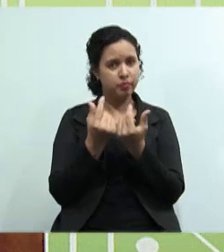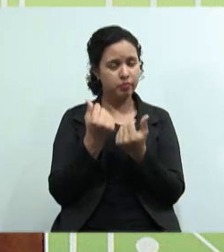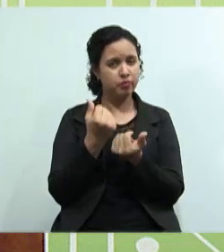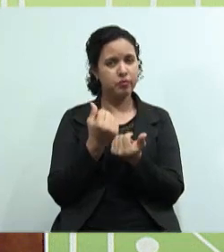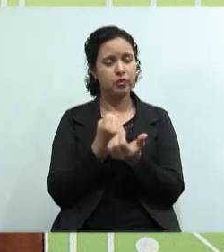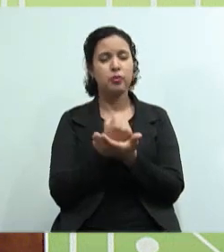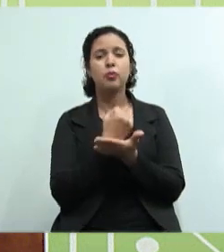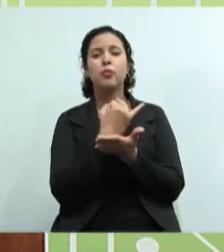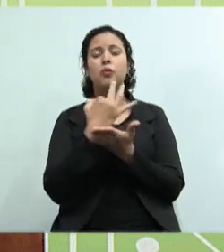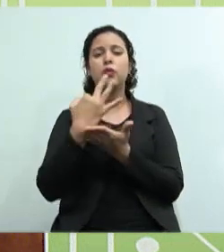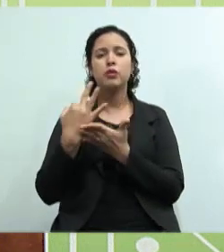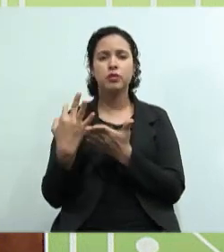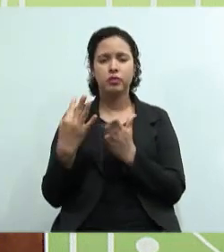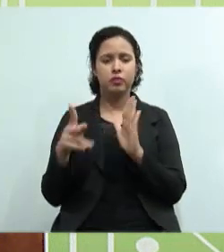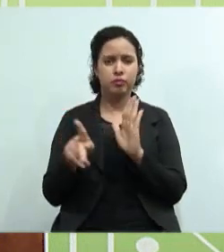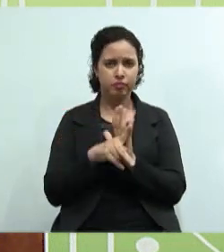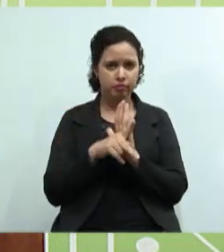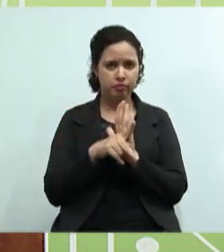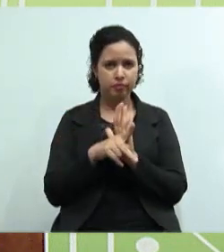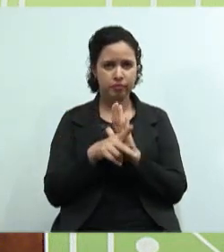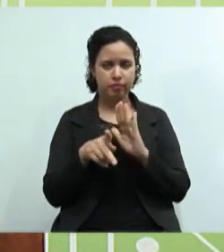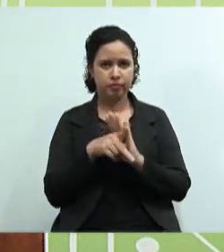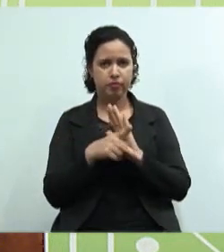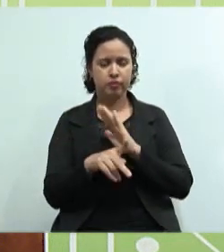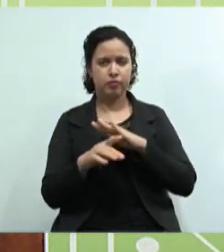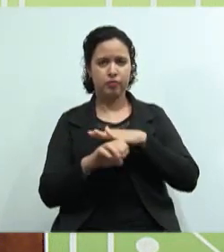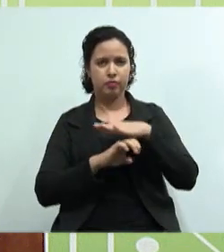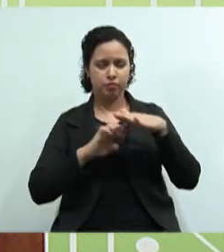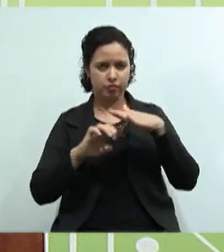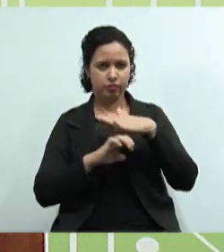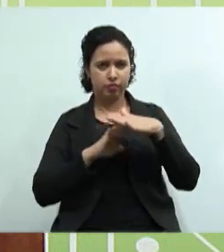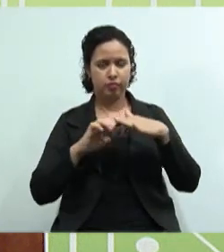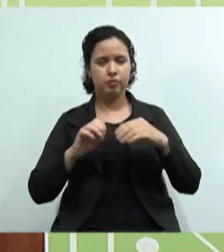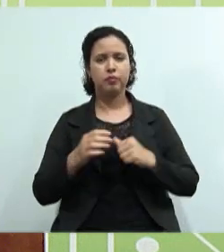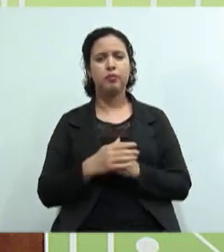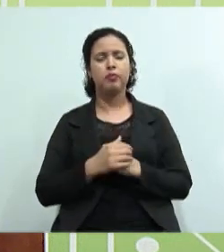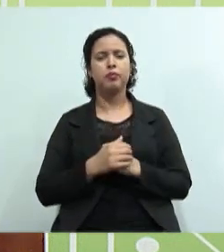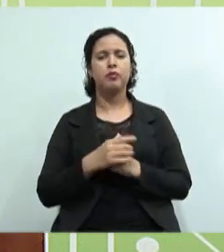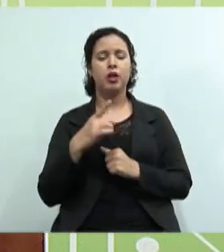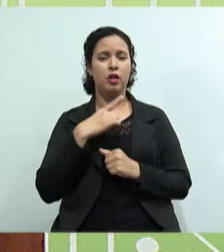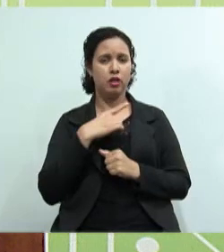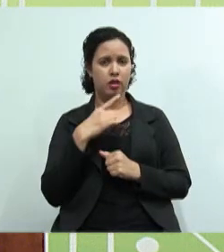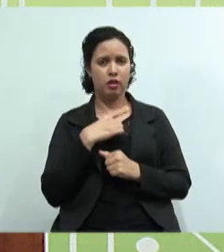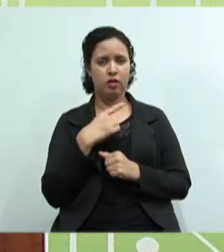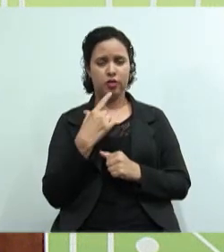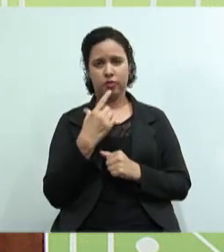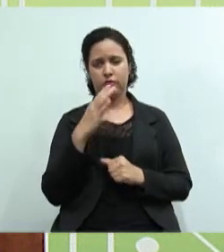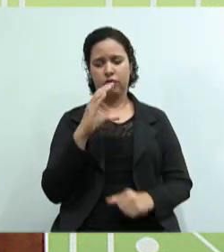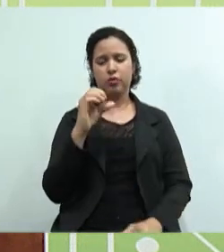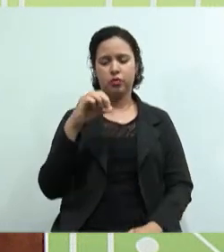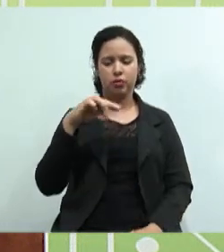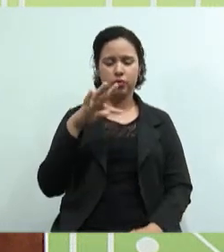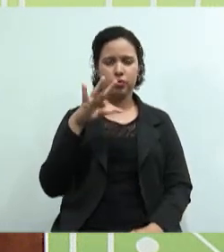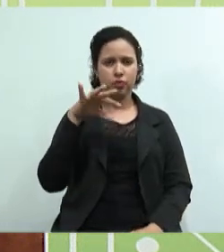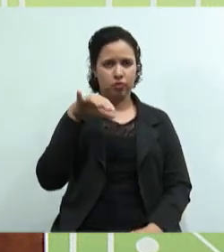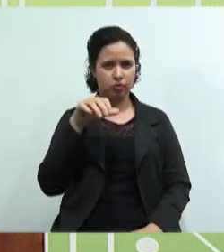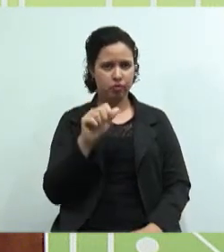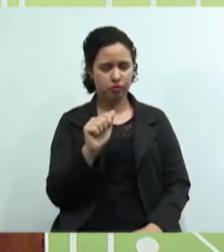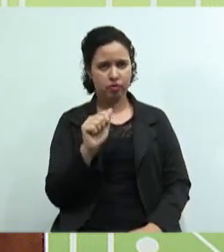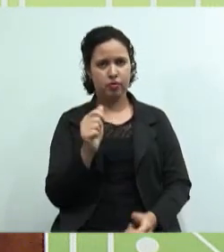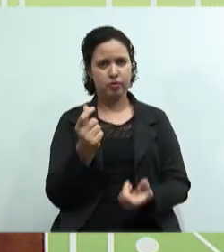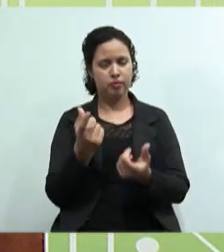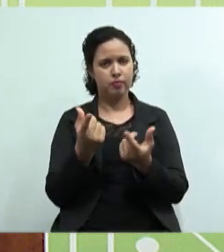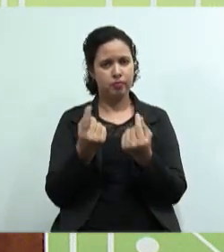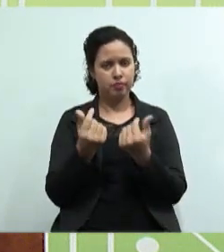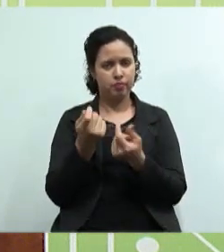é o patrimônio daquela empresa. Aí eu tenho lá a conta contábil, lá estoque. No estoque eu tenho o quê? Eu tenho